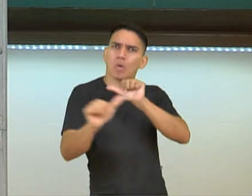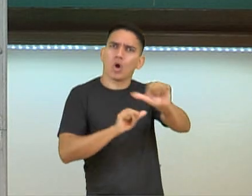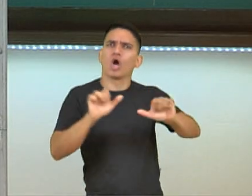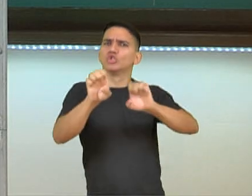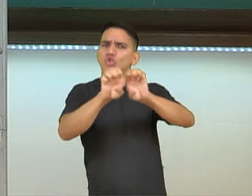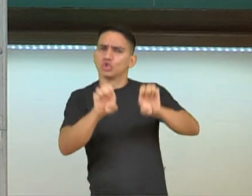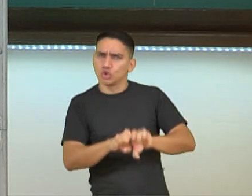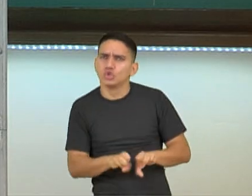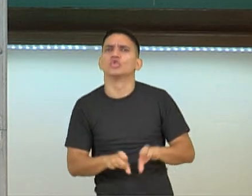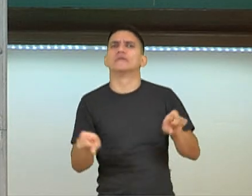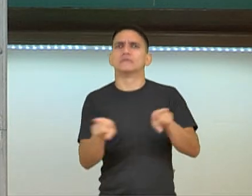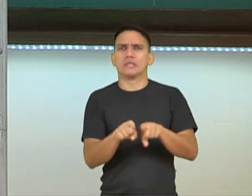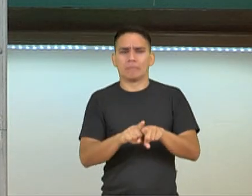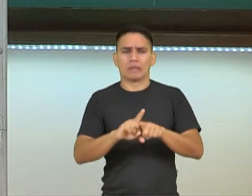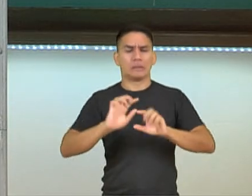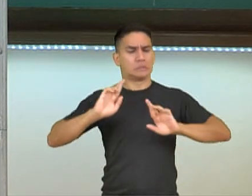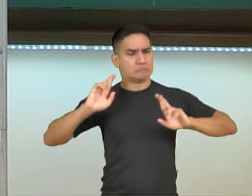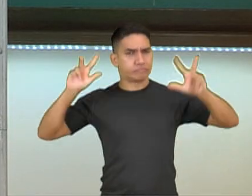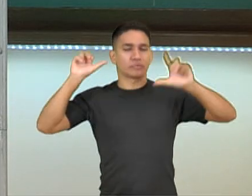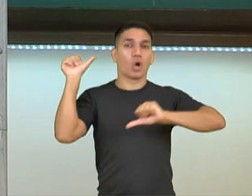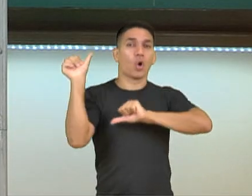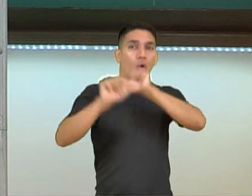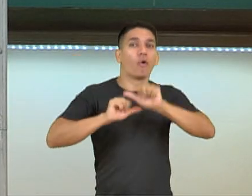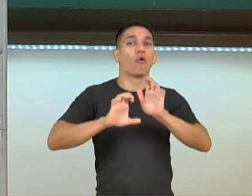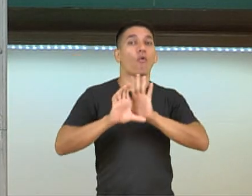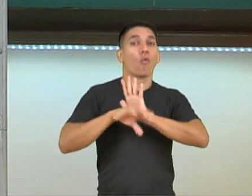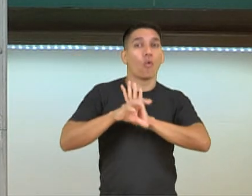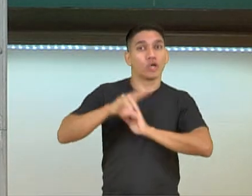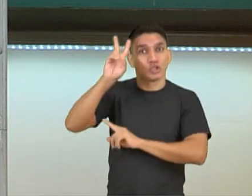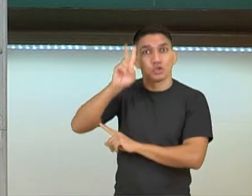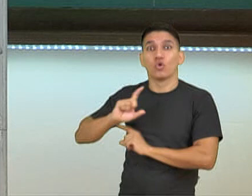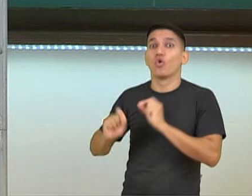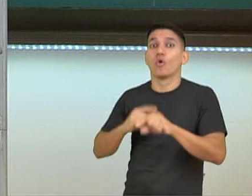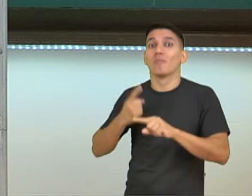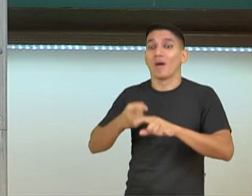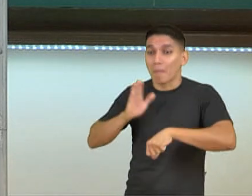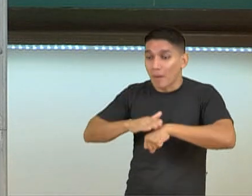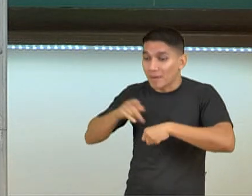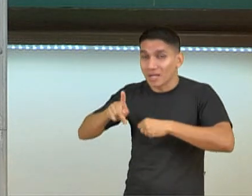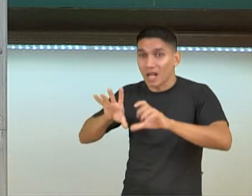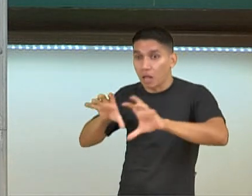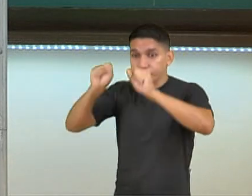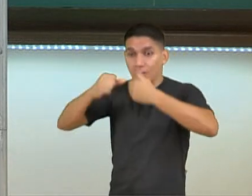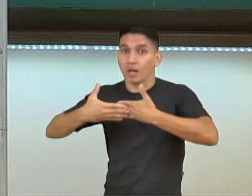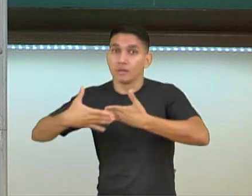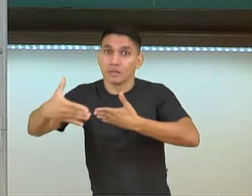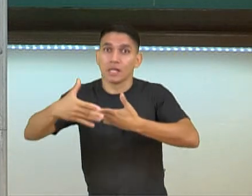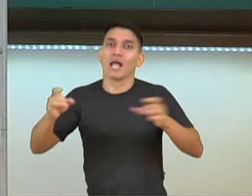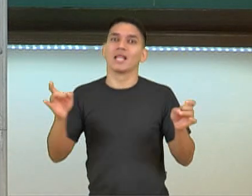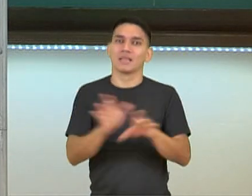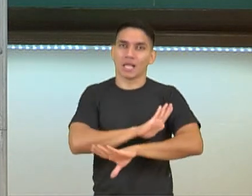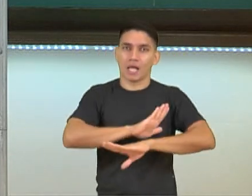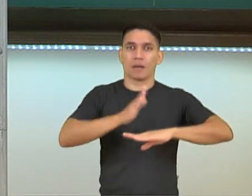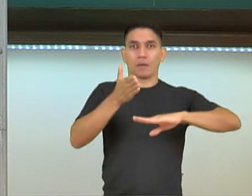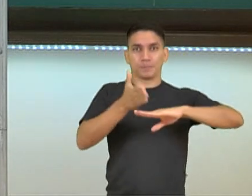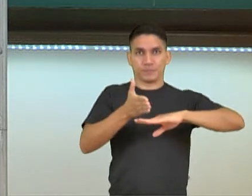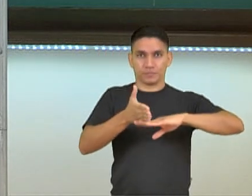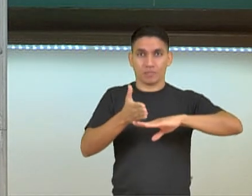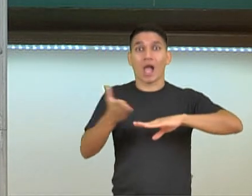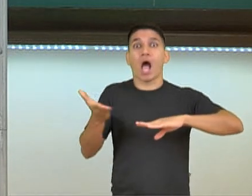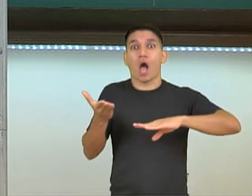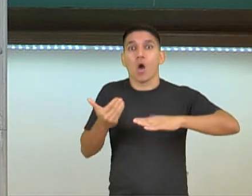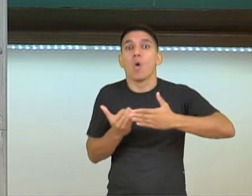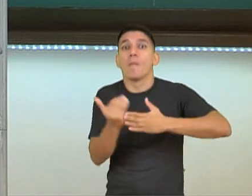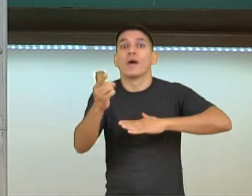conceito de história. A gente vai dizer que a partir da tomada da Bastilha, nós saímos da era moderna e começamos a viver